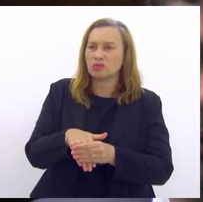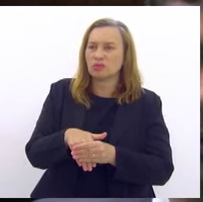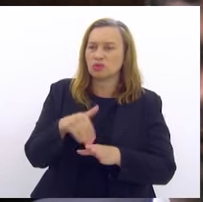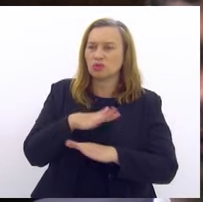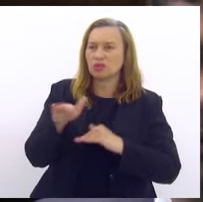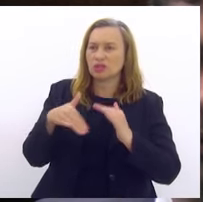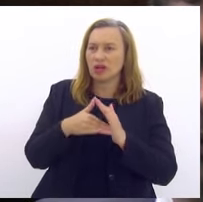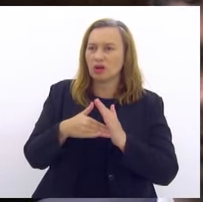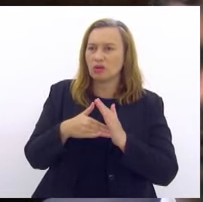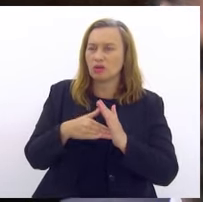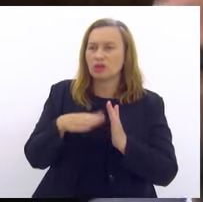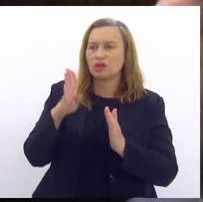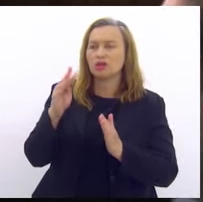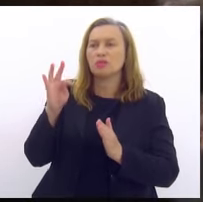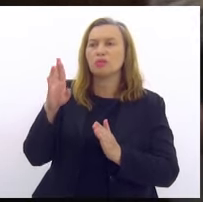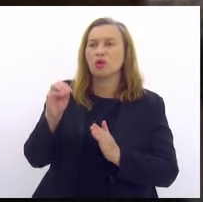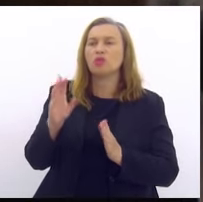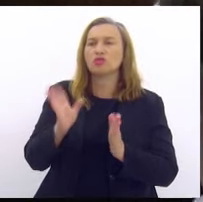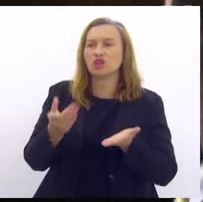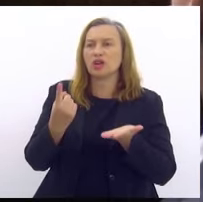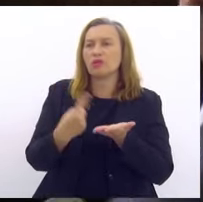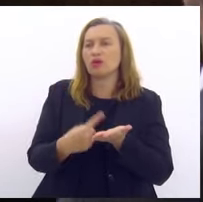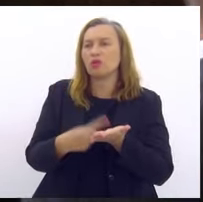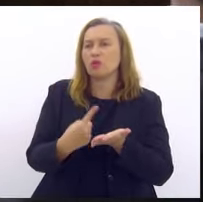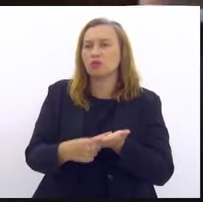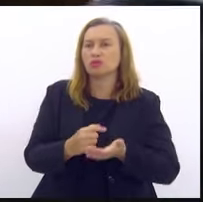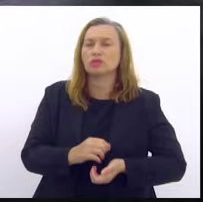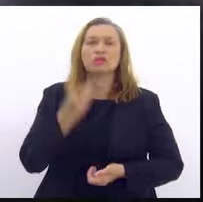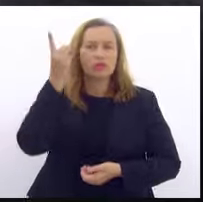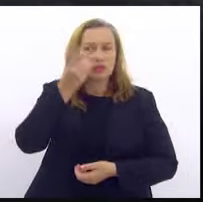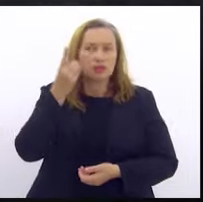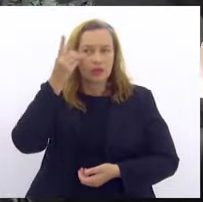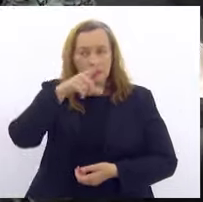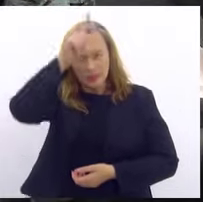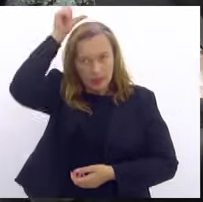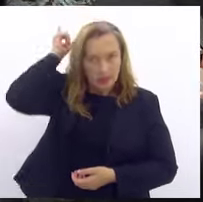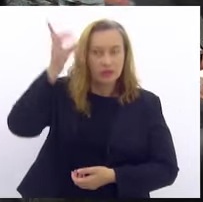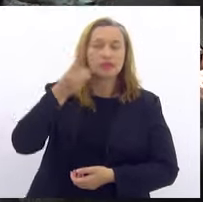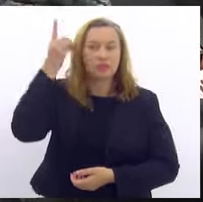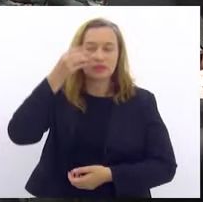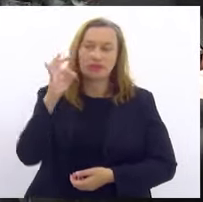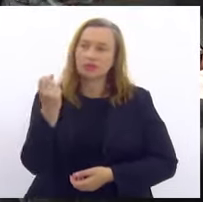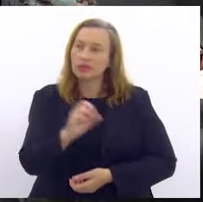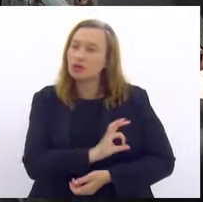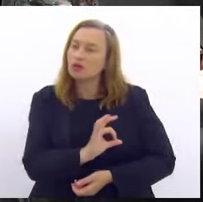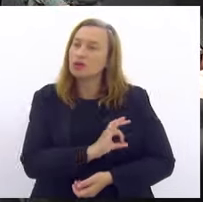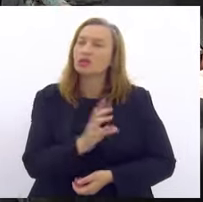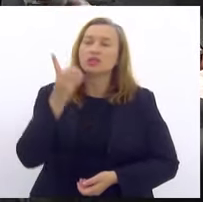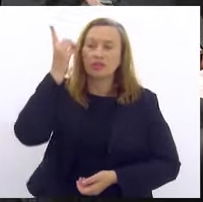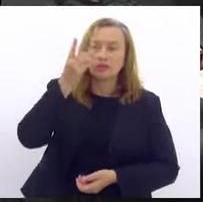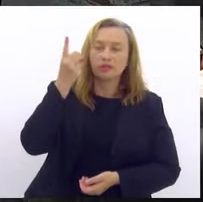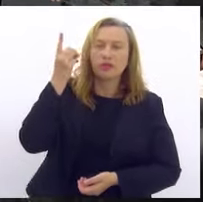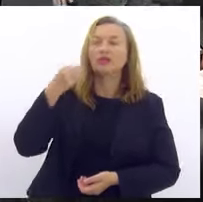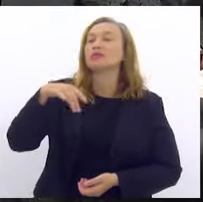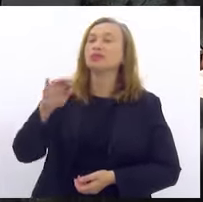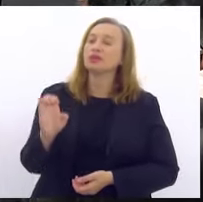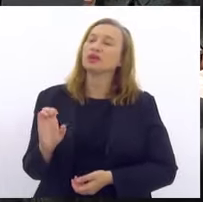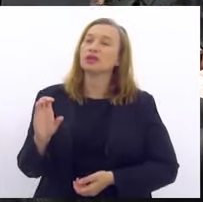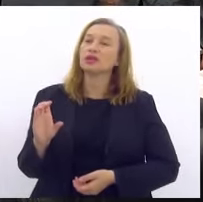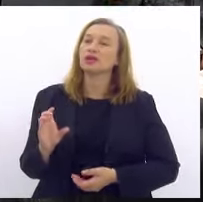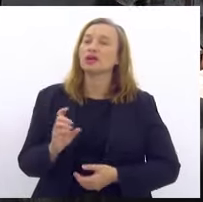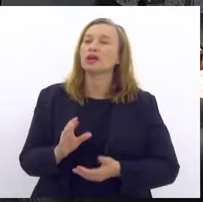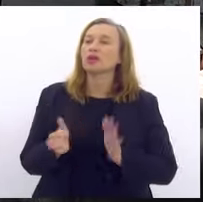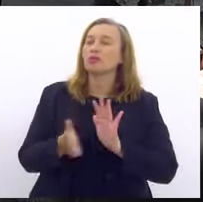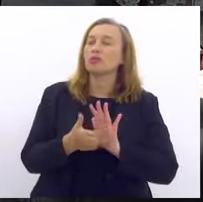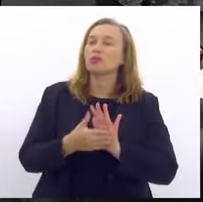na votação em bloco, já que é um acordo entabulado. Deputado Luiz Paulo, deputada Marta Rocha, Mink, proposta do deputado doutor Serginho, por